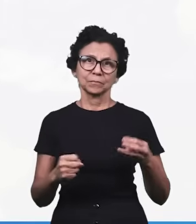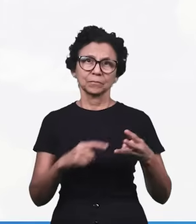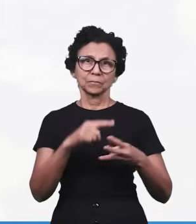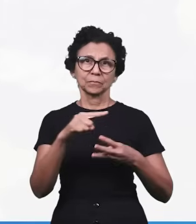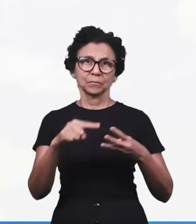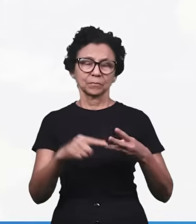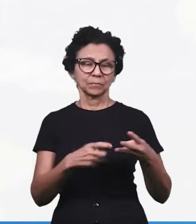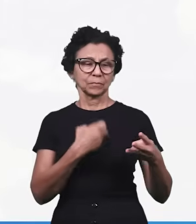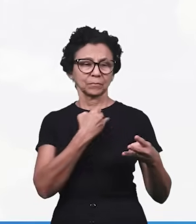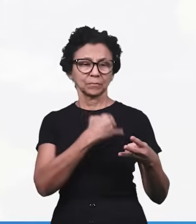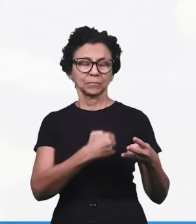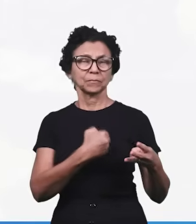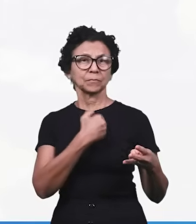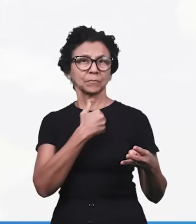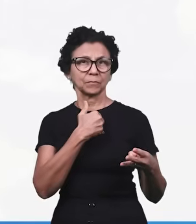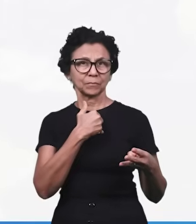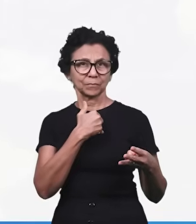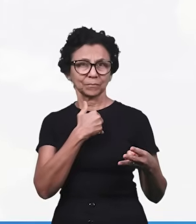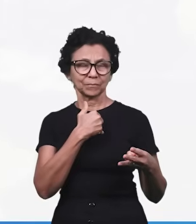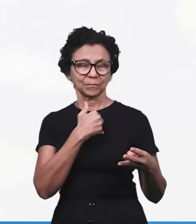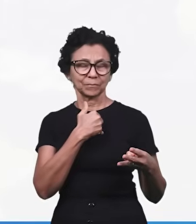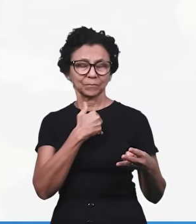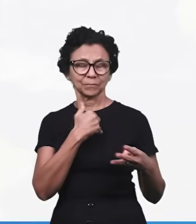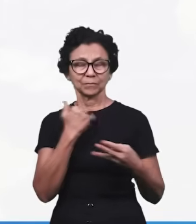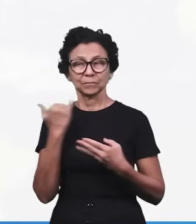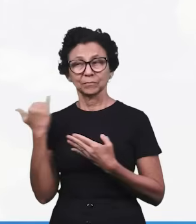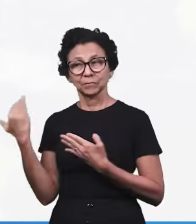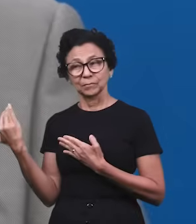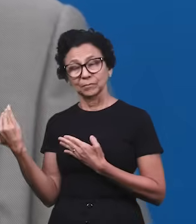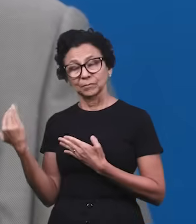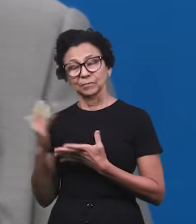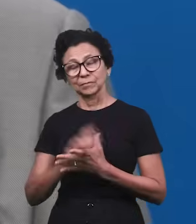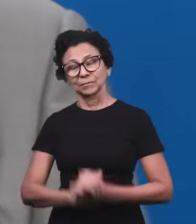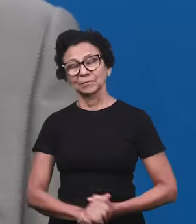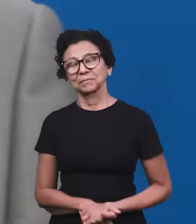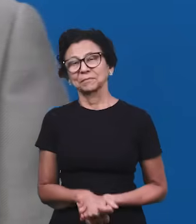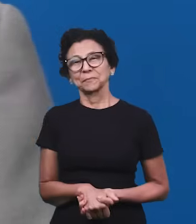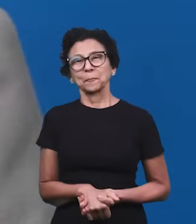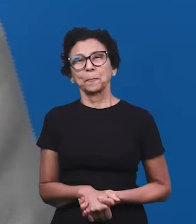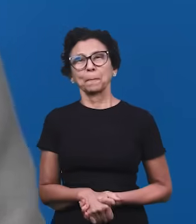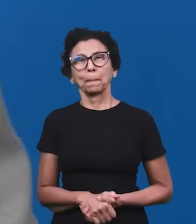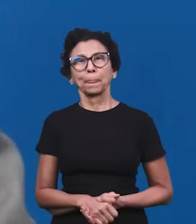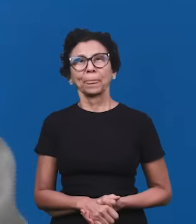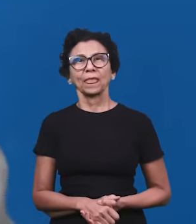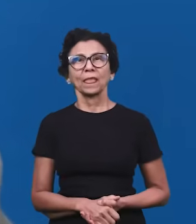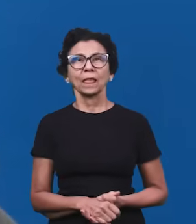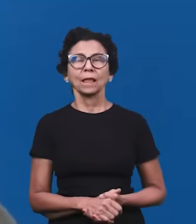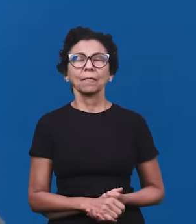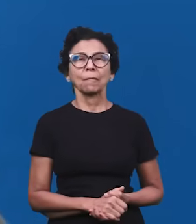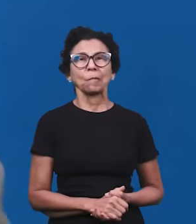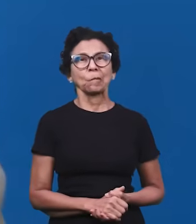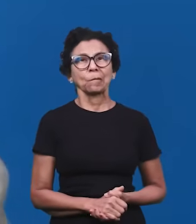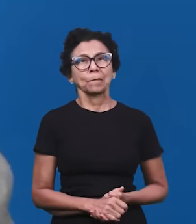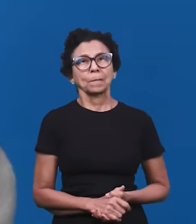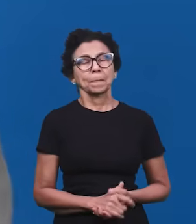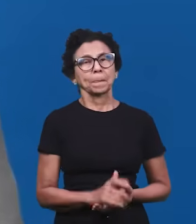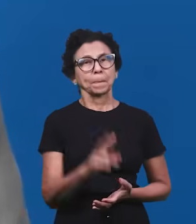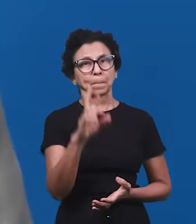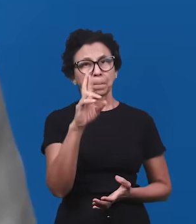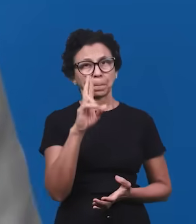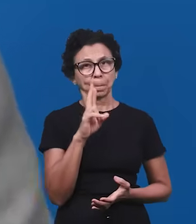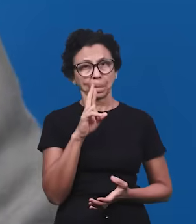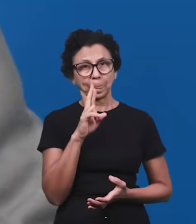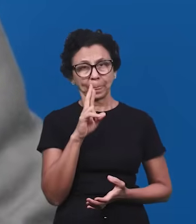capítulo 10, verso 11. Muito bem. Quem vai responder a essa pergunta, e é uma pergunta dividida em